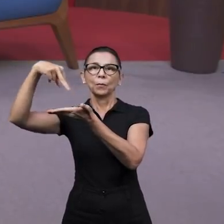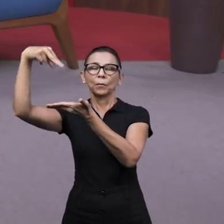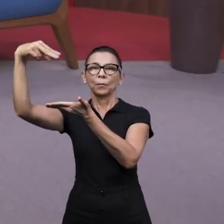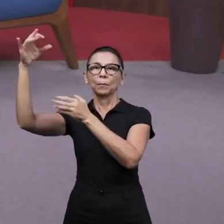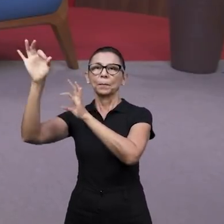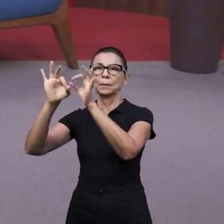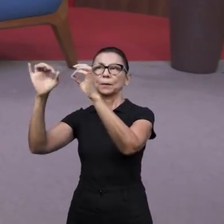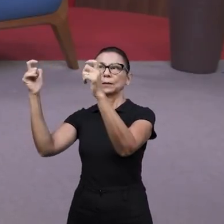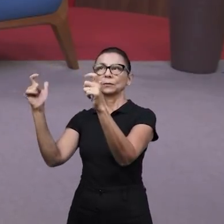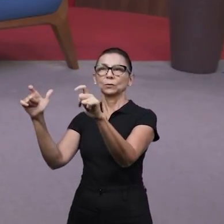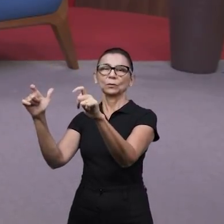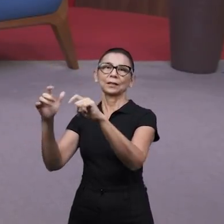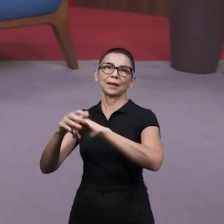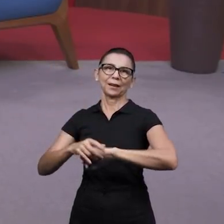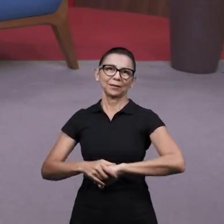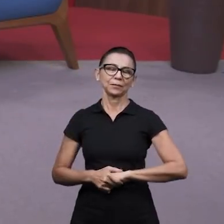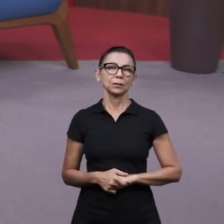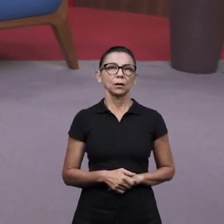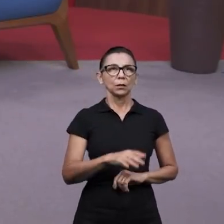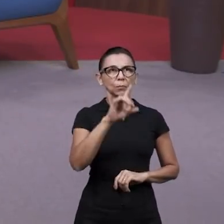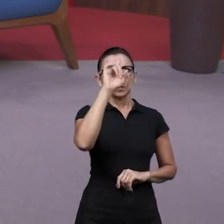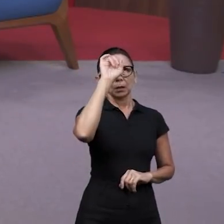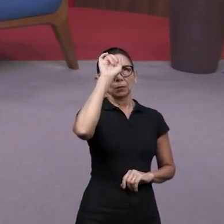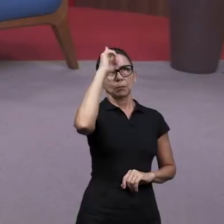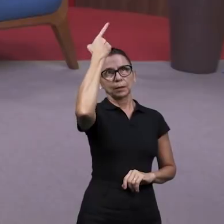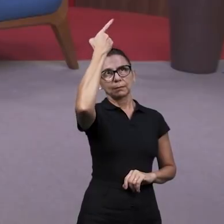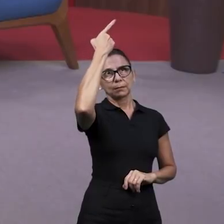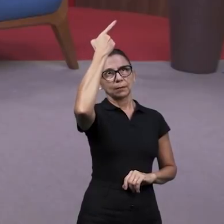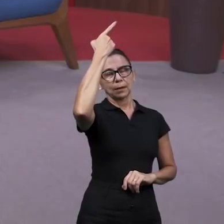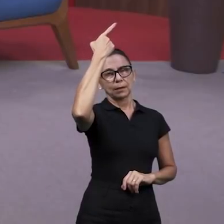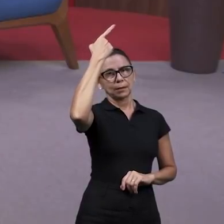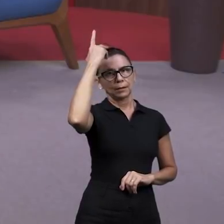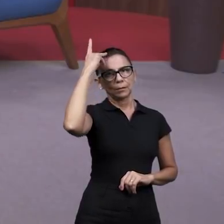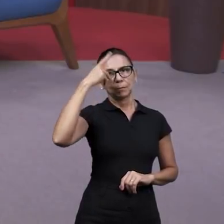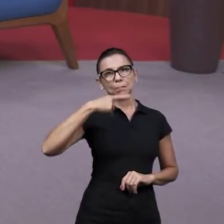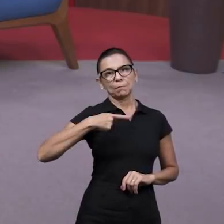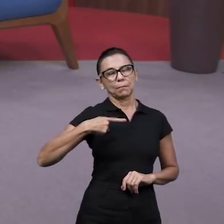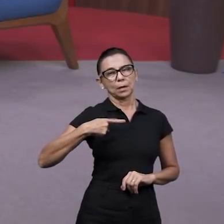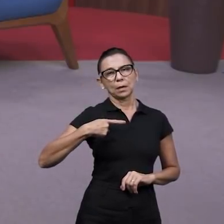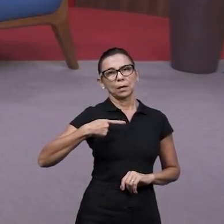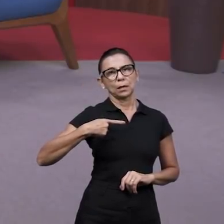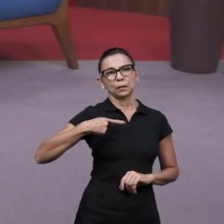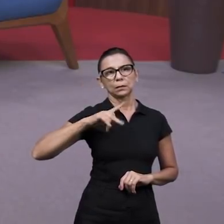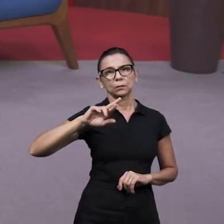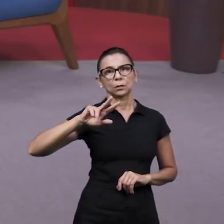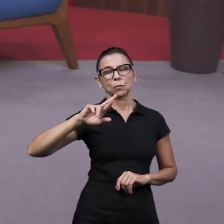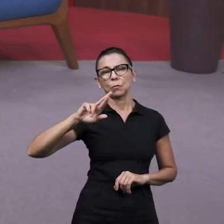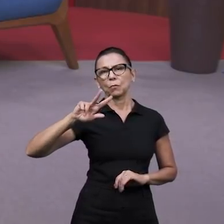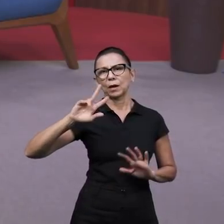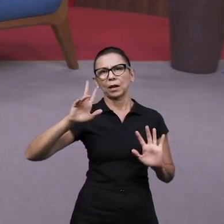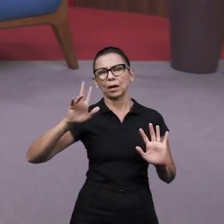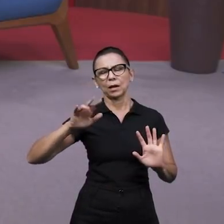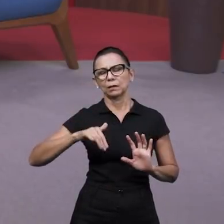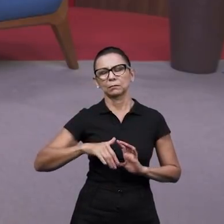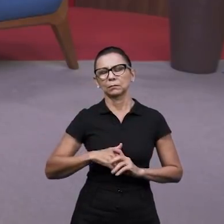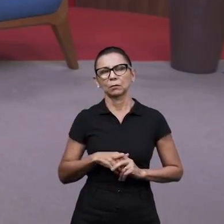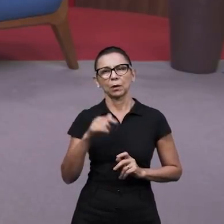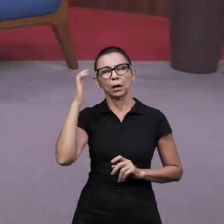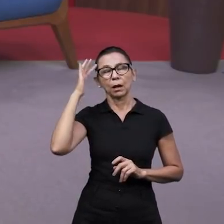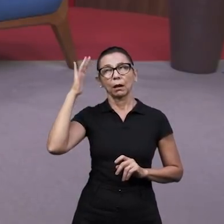uma ideia de alguém, não é uma construção fictícia, não é uma crença